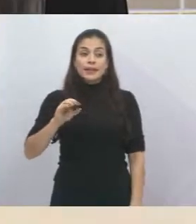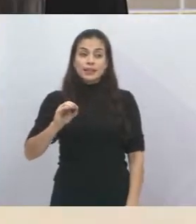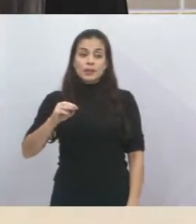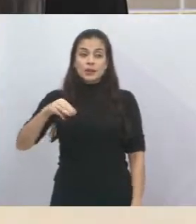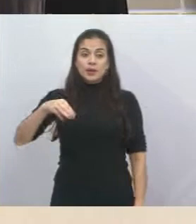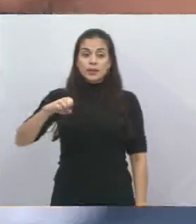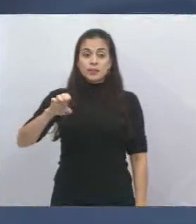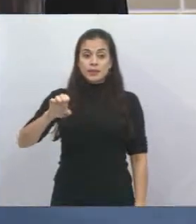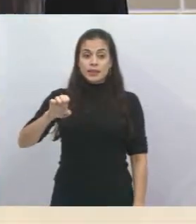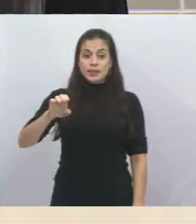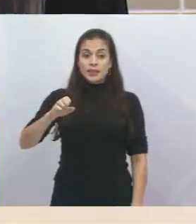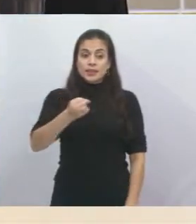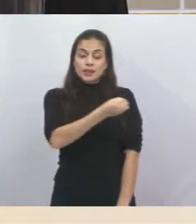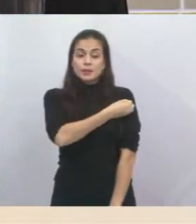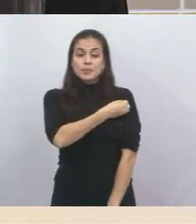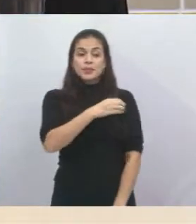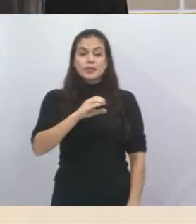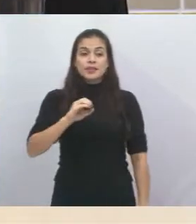número